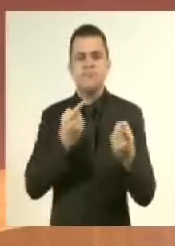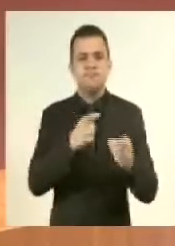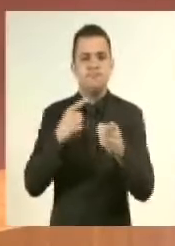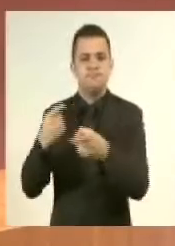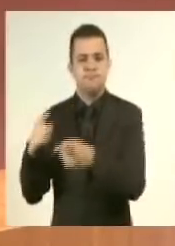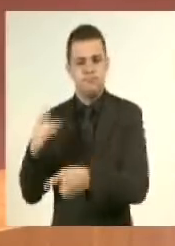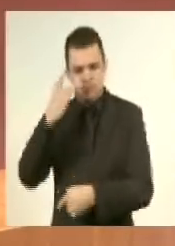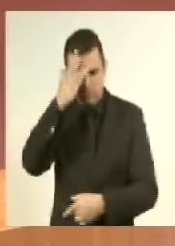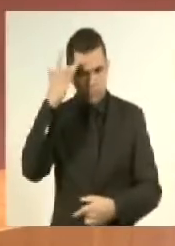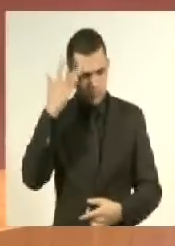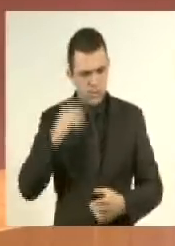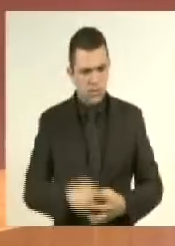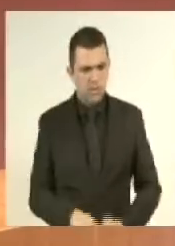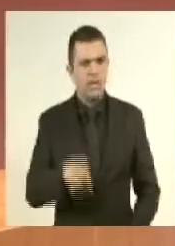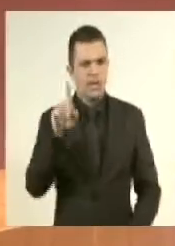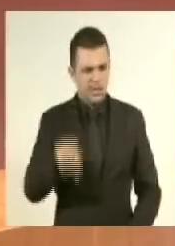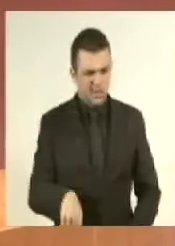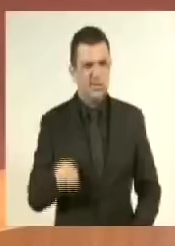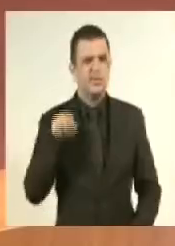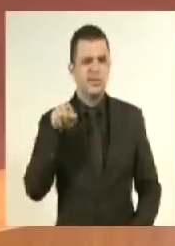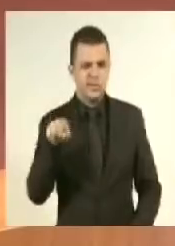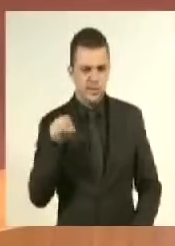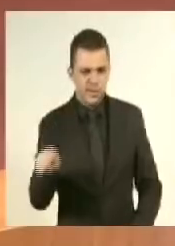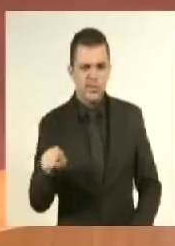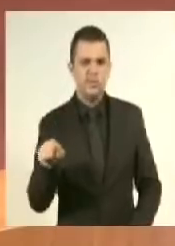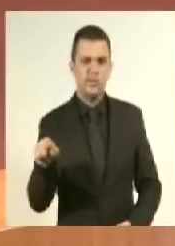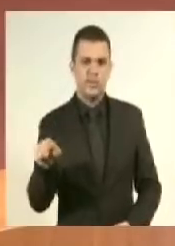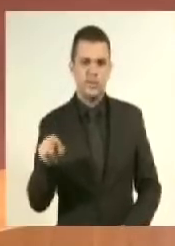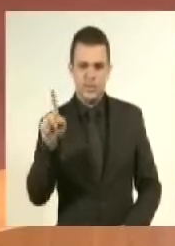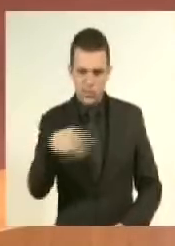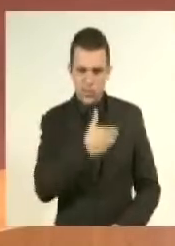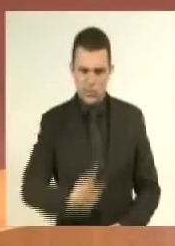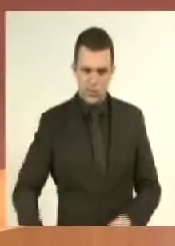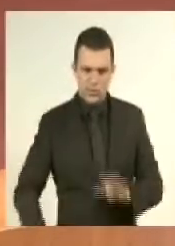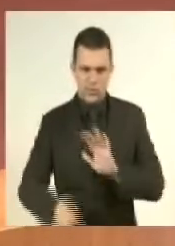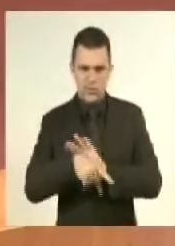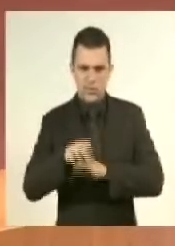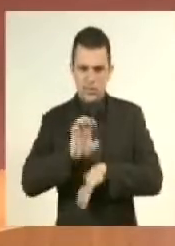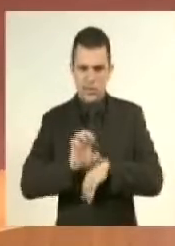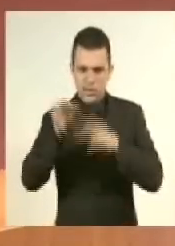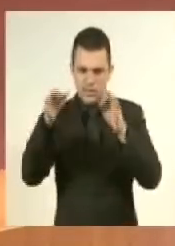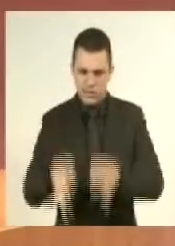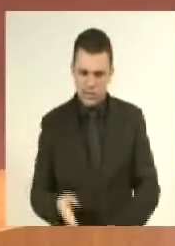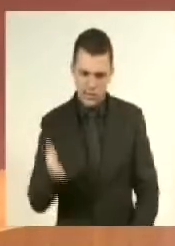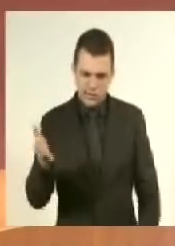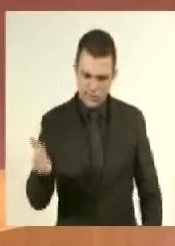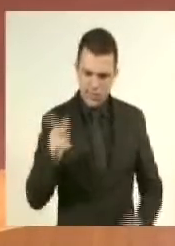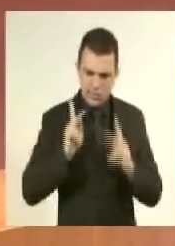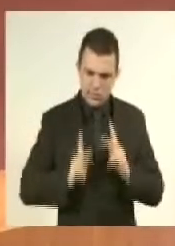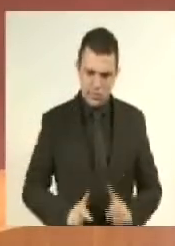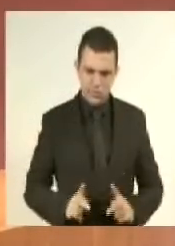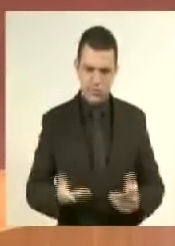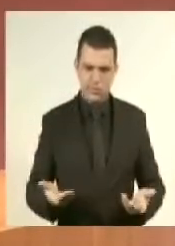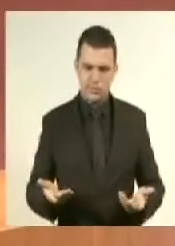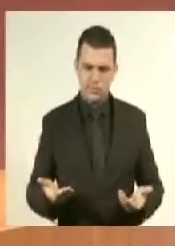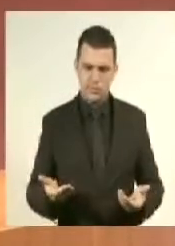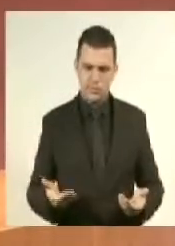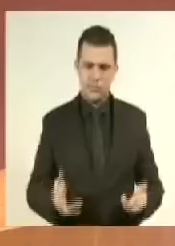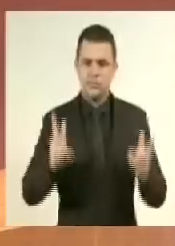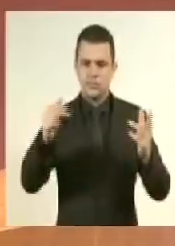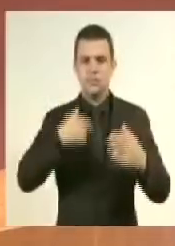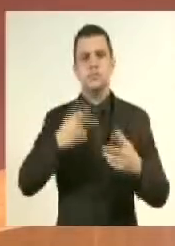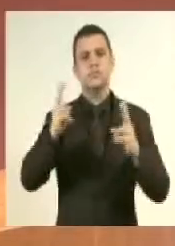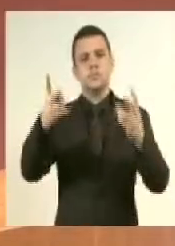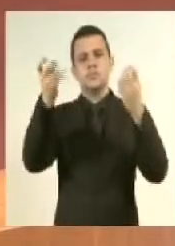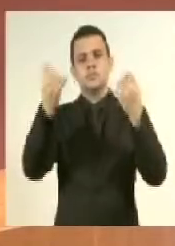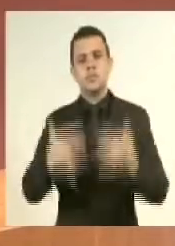opositores? É esse o papel de um governador de Estado? É como sempre digo, o governador Flávio Dino,